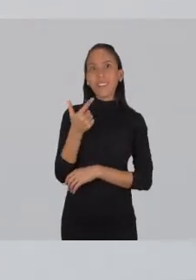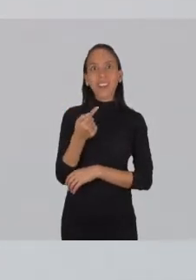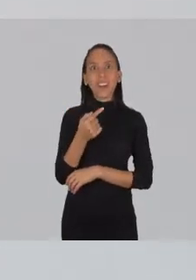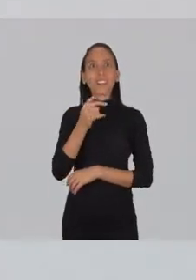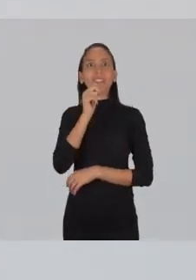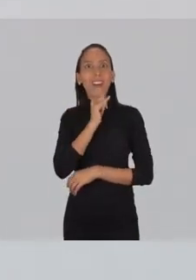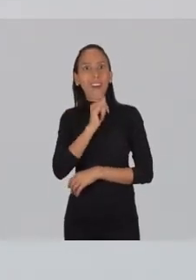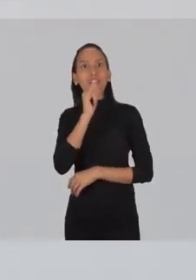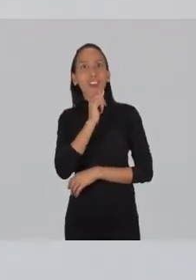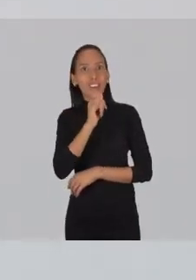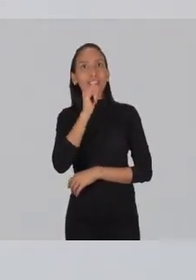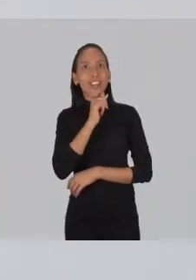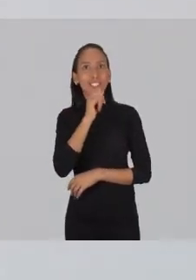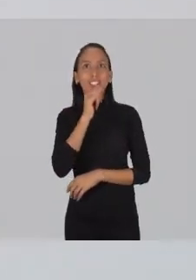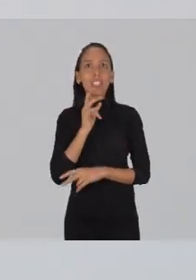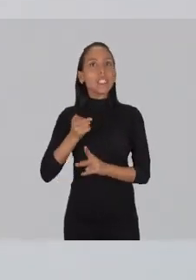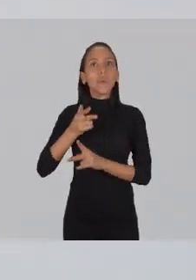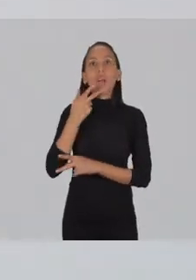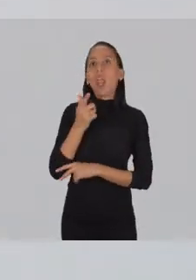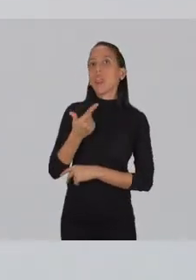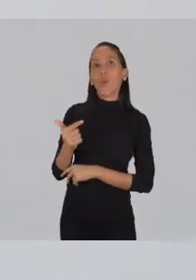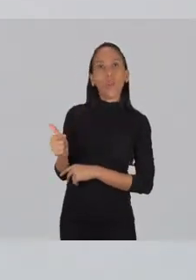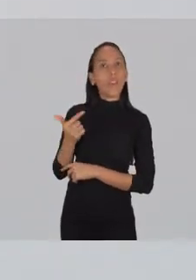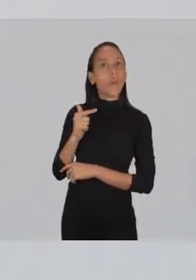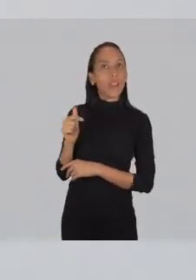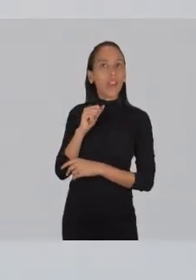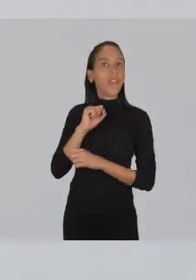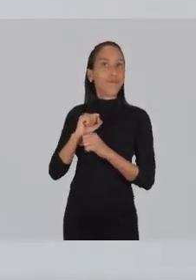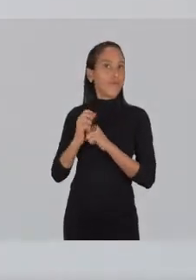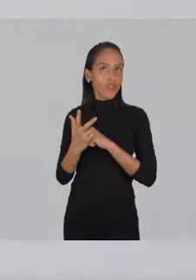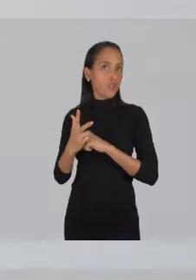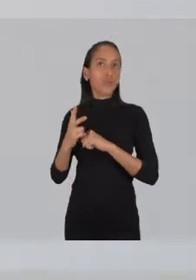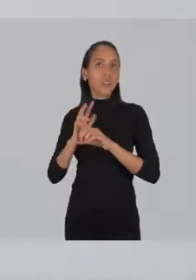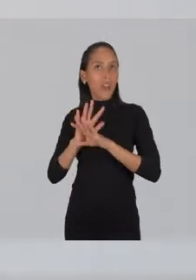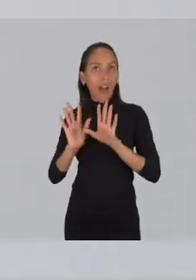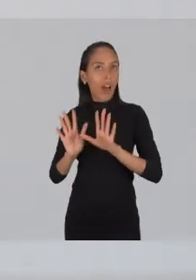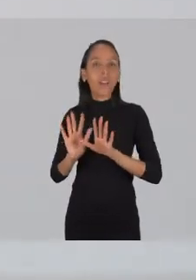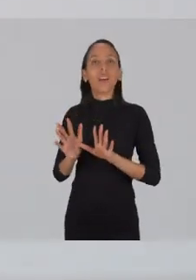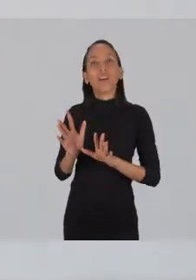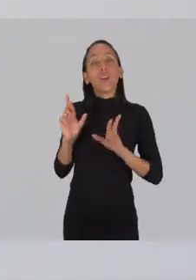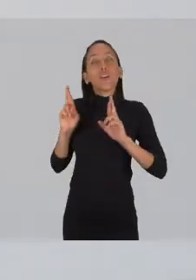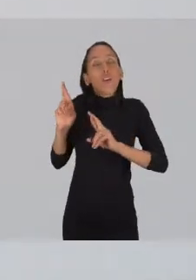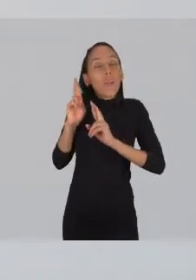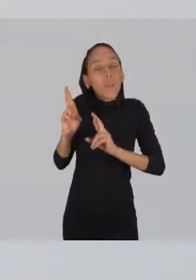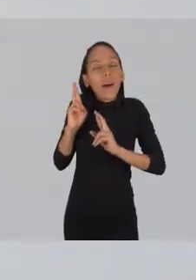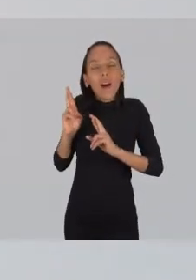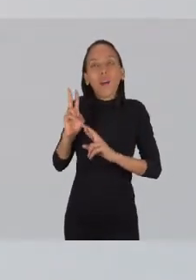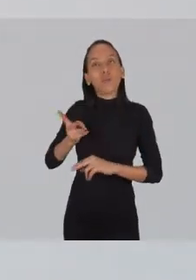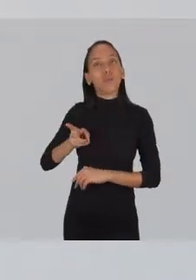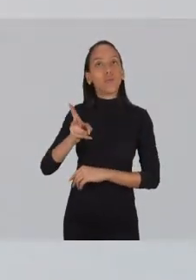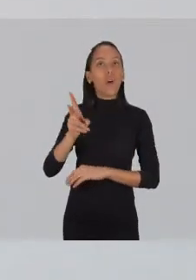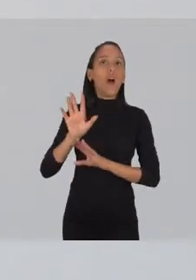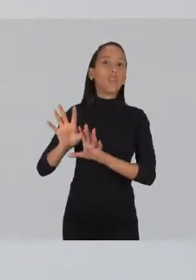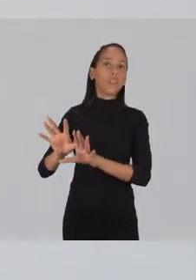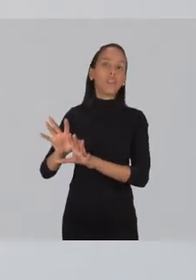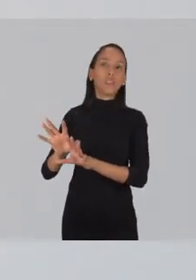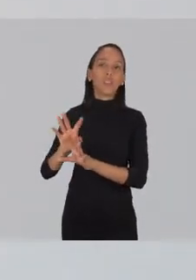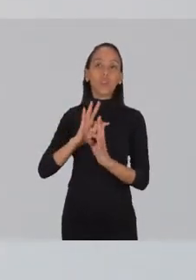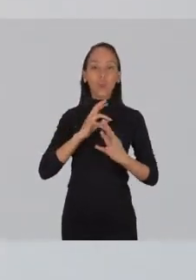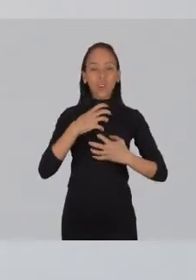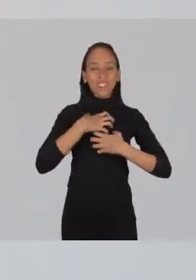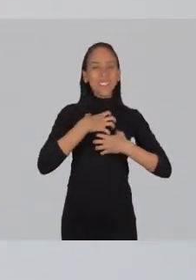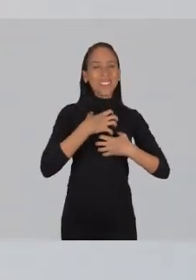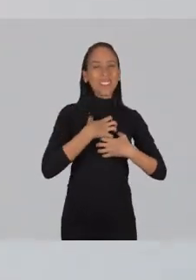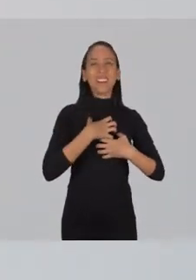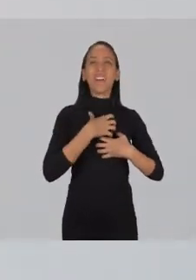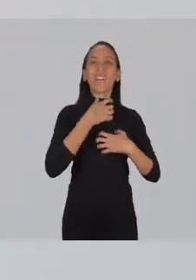17 vezes, negativo. E espero que continue sendo assim. Todos os sintomas eles já cessaram e eu